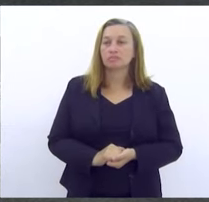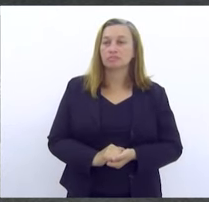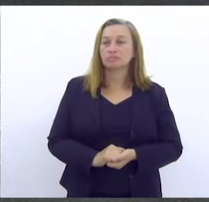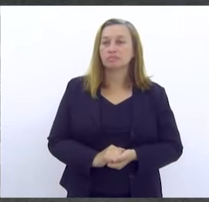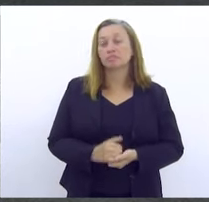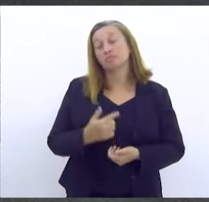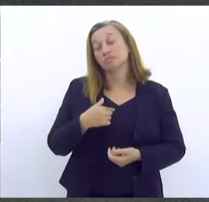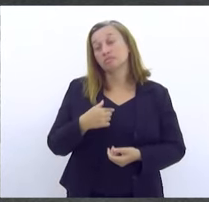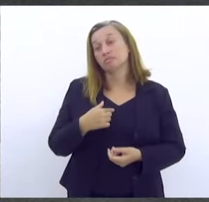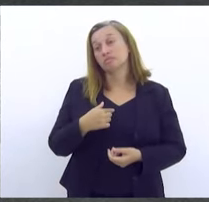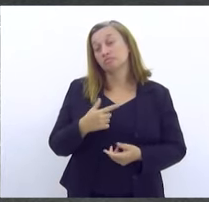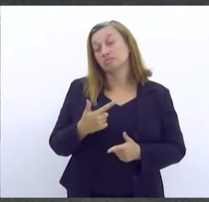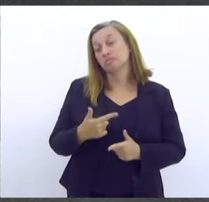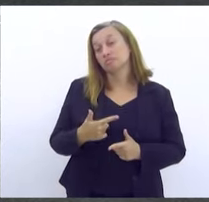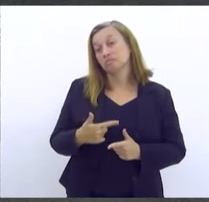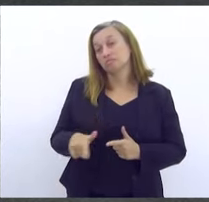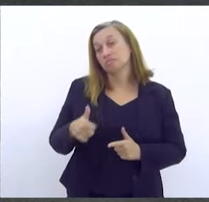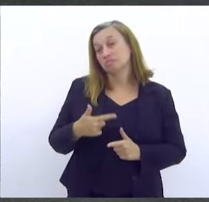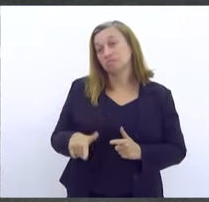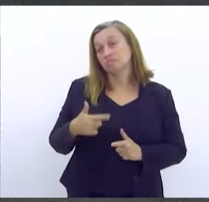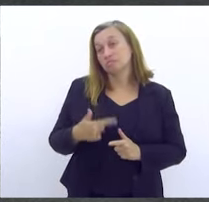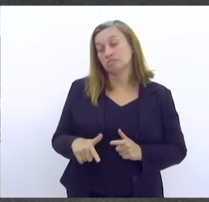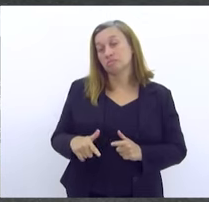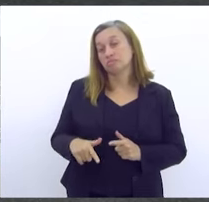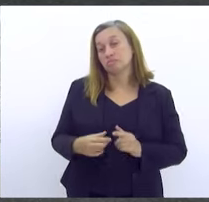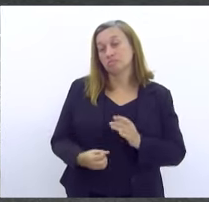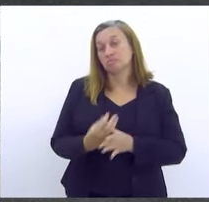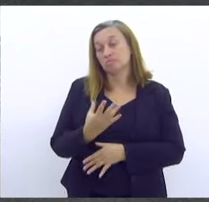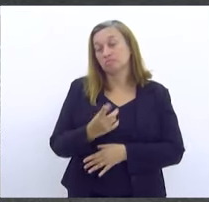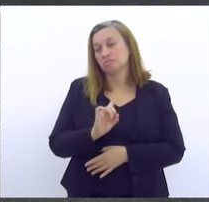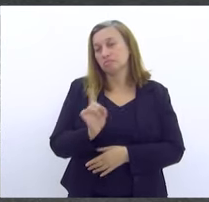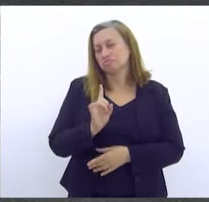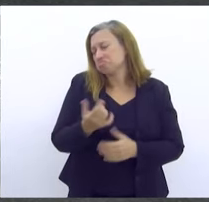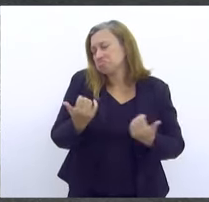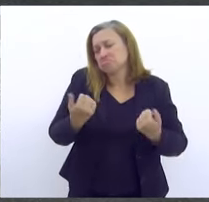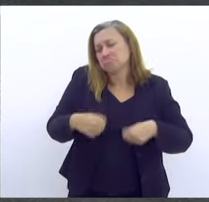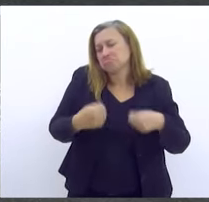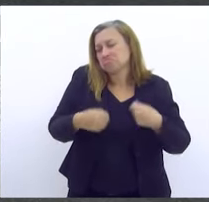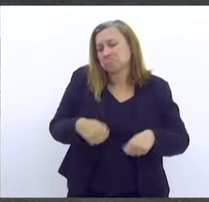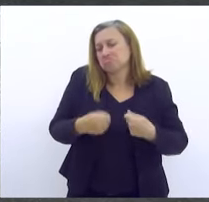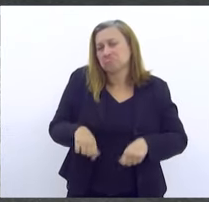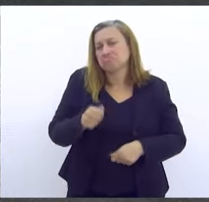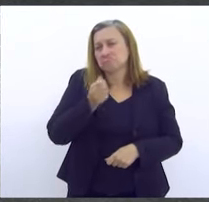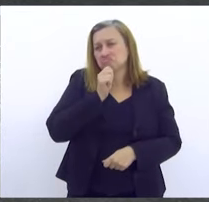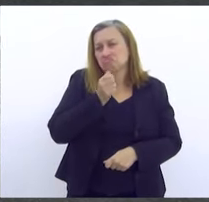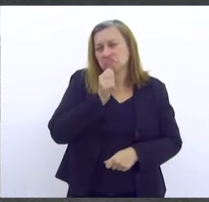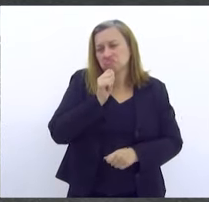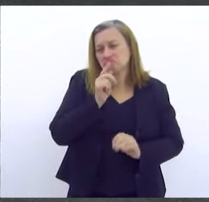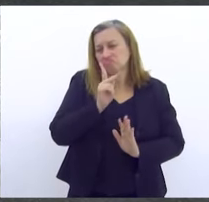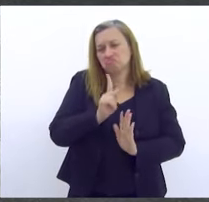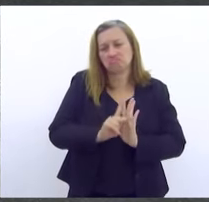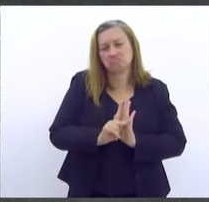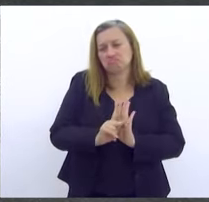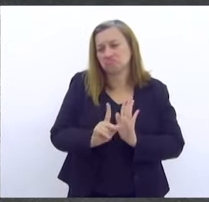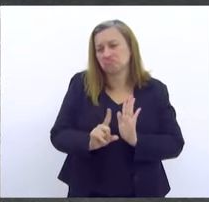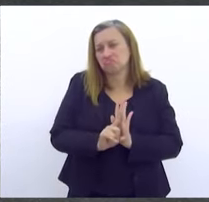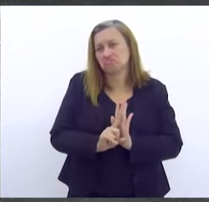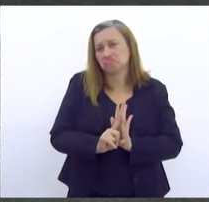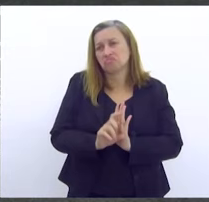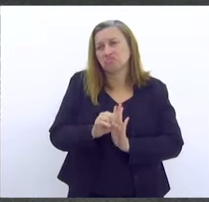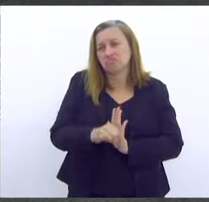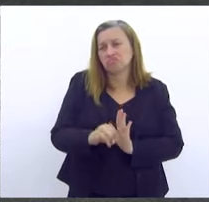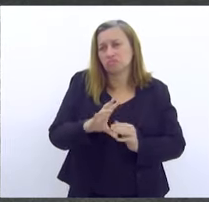que eu estou criando problema, etc, etc. É que não havia necessidade de nenhum desses projetos, porque se